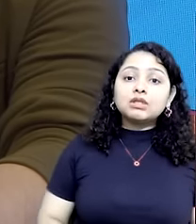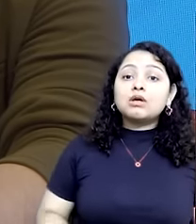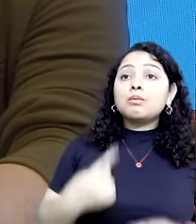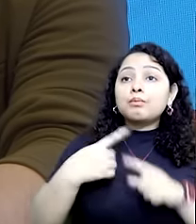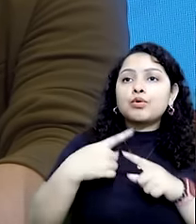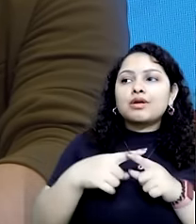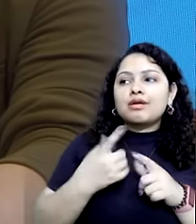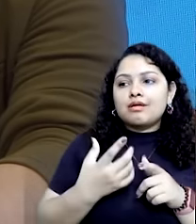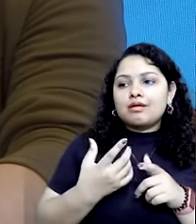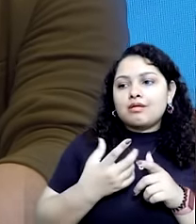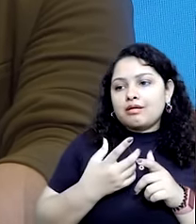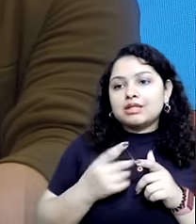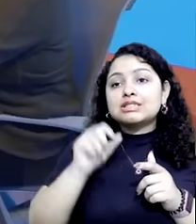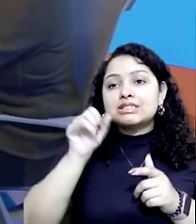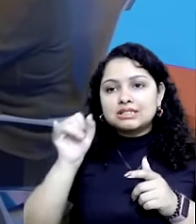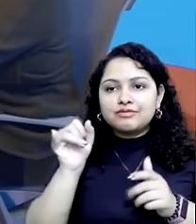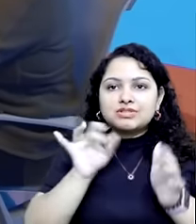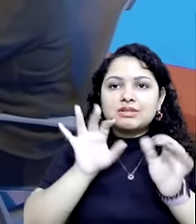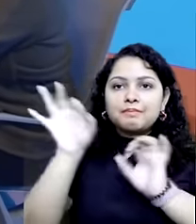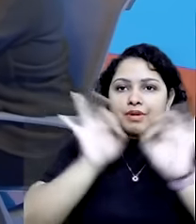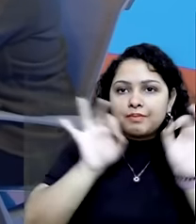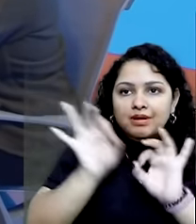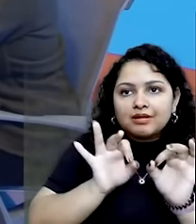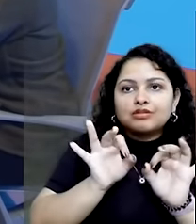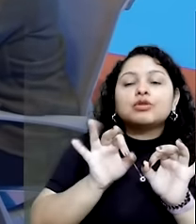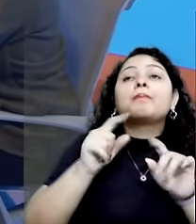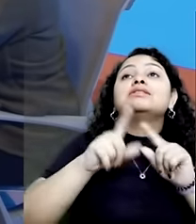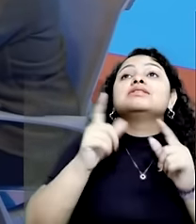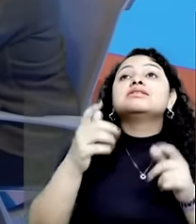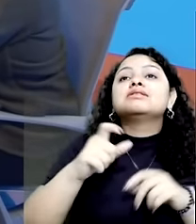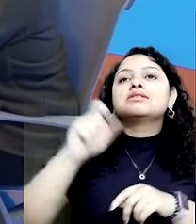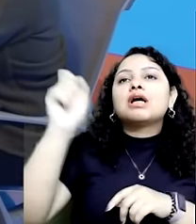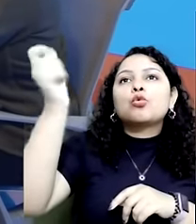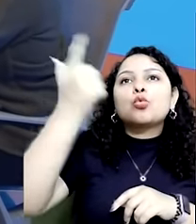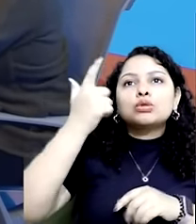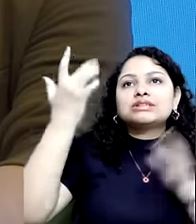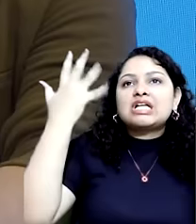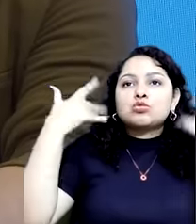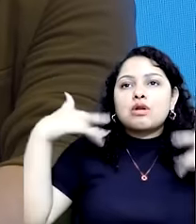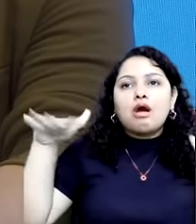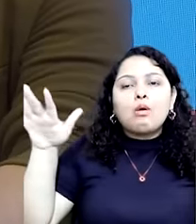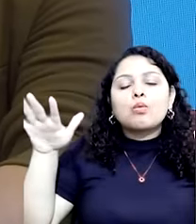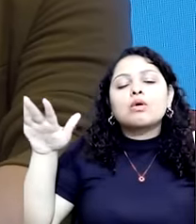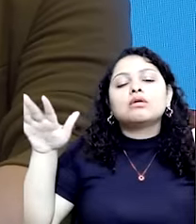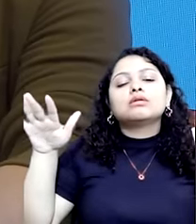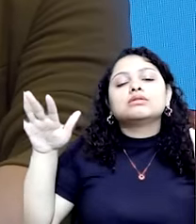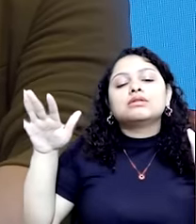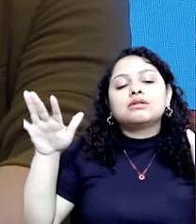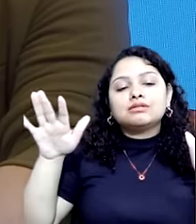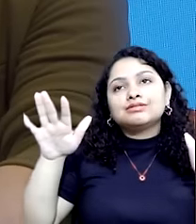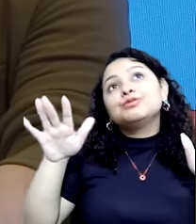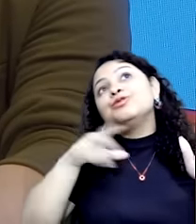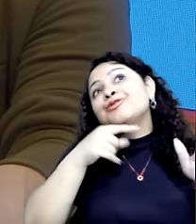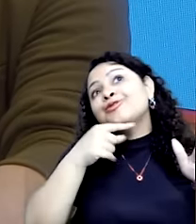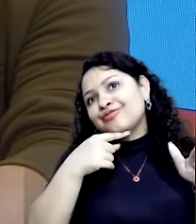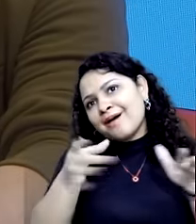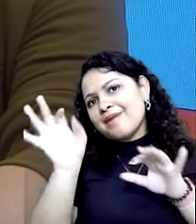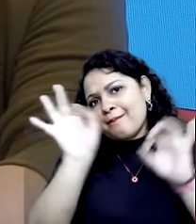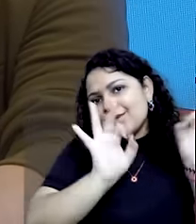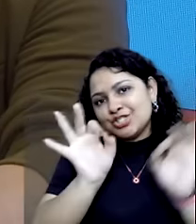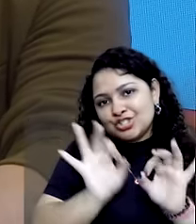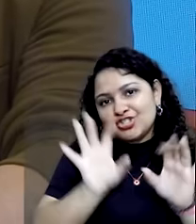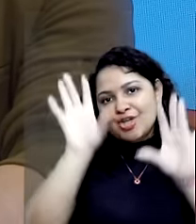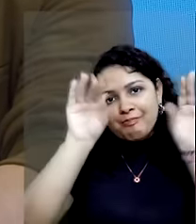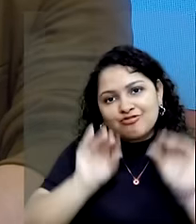consegue né mexer para um lado pro outro a luz natural não dá pra gente lá ó só um pouquinho mais para cá ou um pouquinho mais para cá não